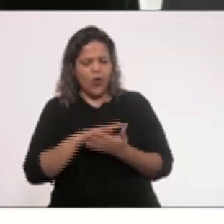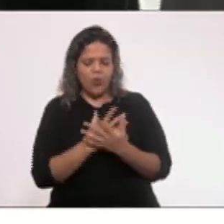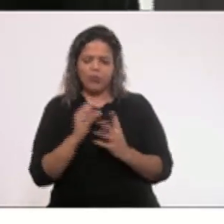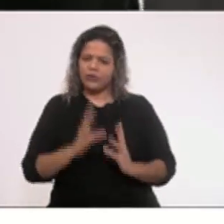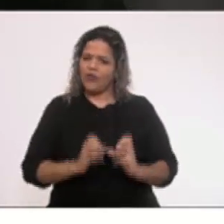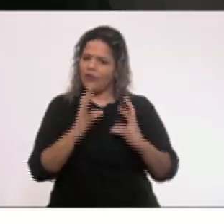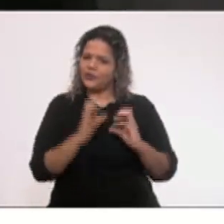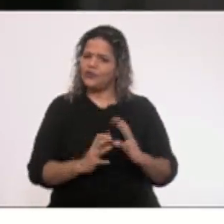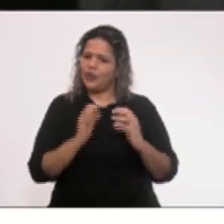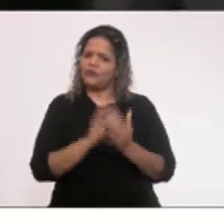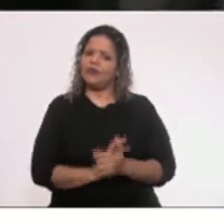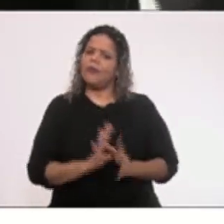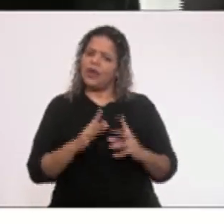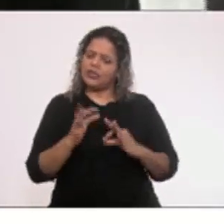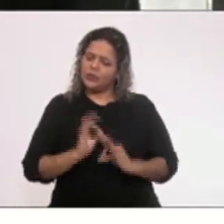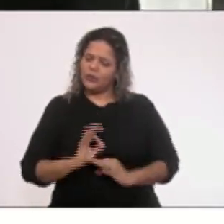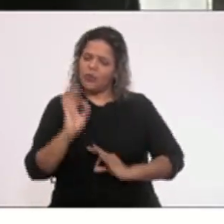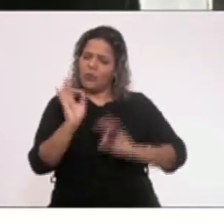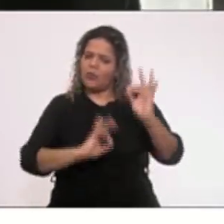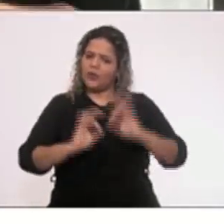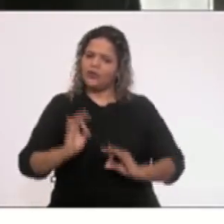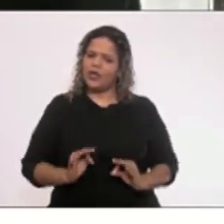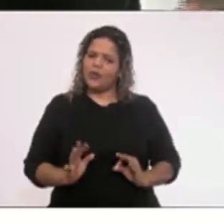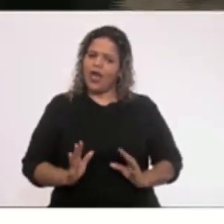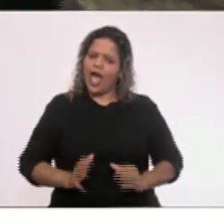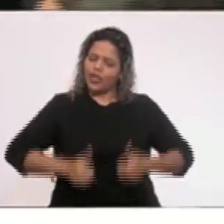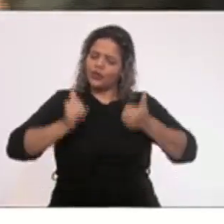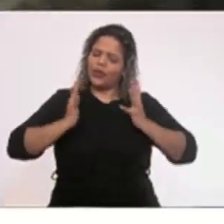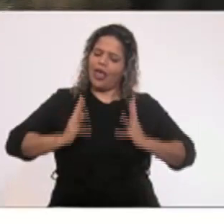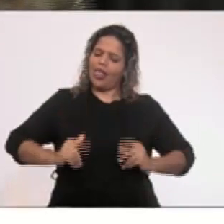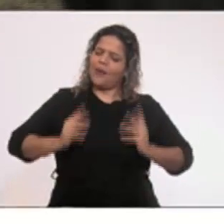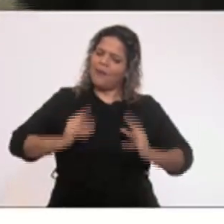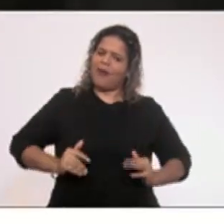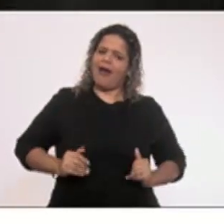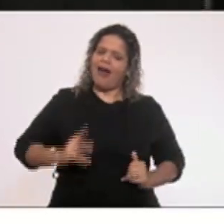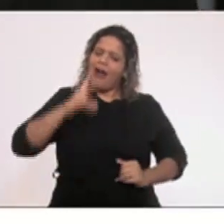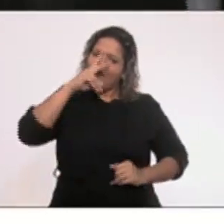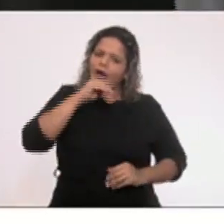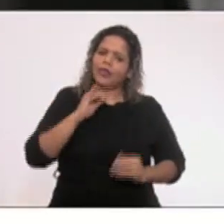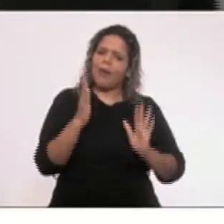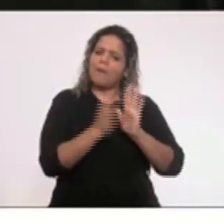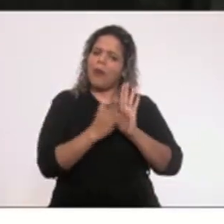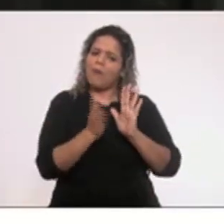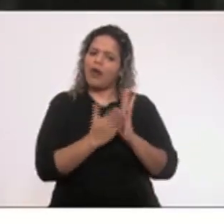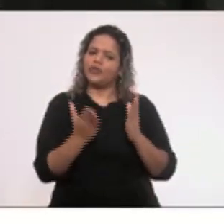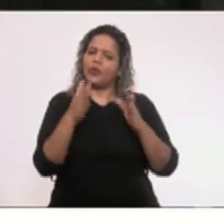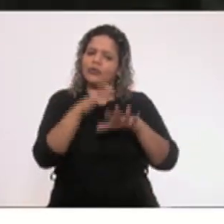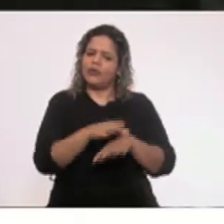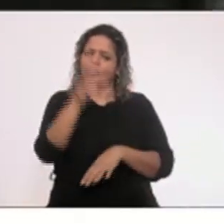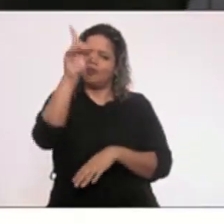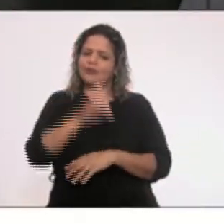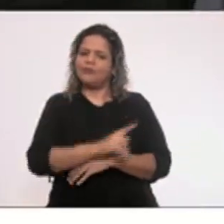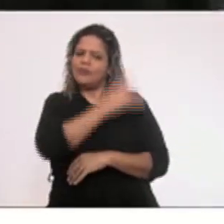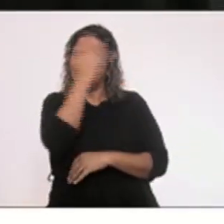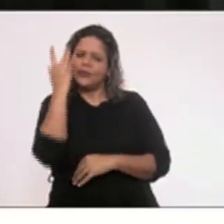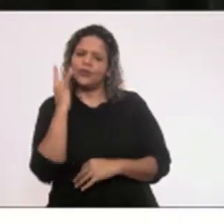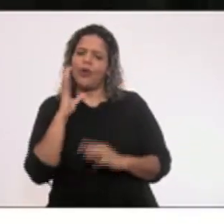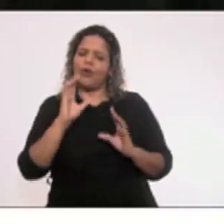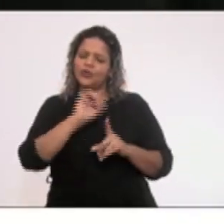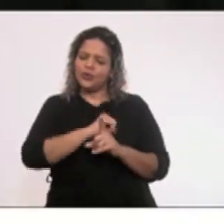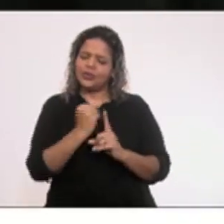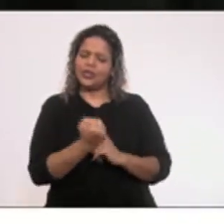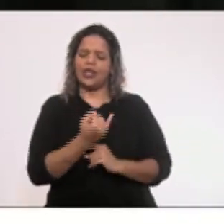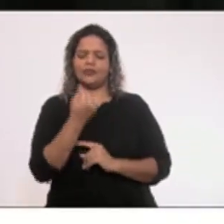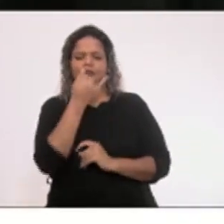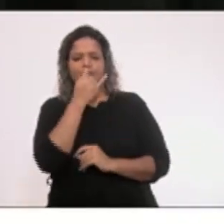confusões, não é? Mas esse é um projeto que ajuda a limpar a área e fortalecer o propósito de inclusão das pessoas com deficiência na sociedade